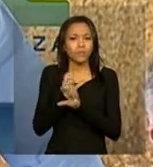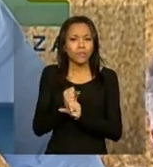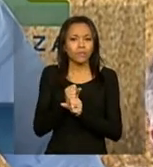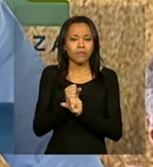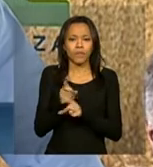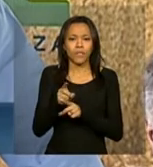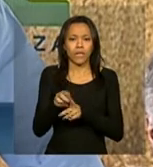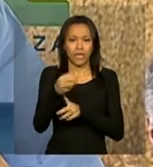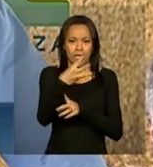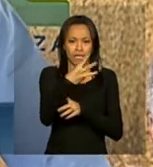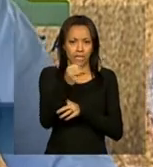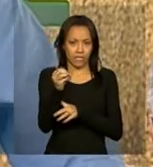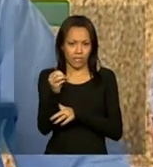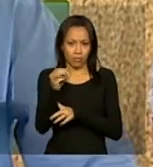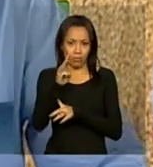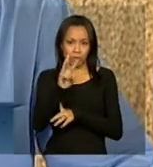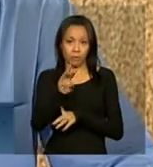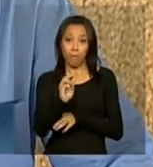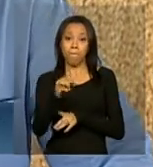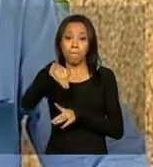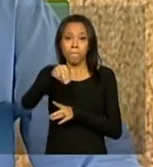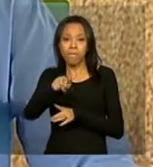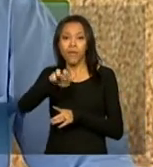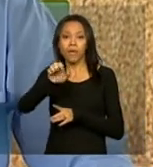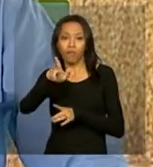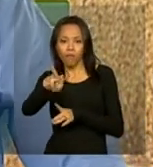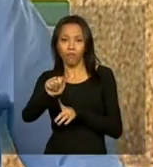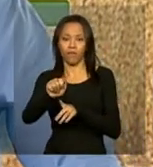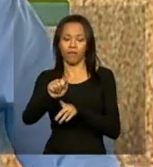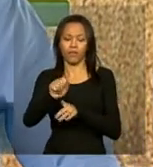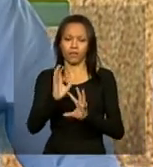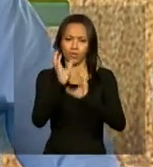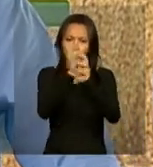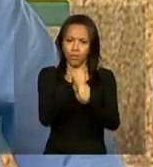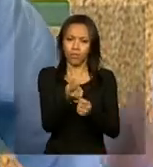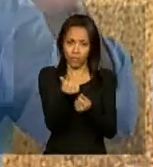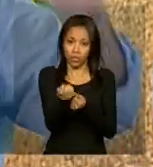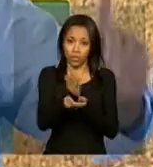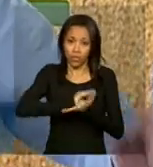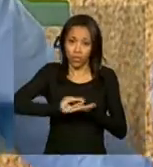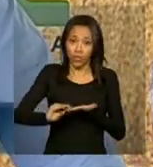mega, um investimento de